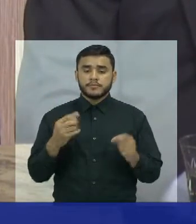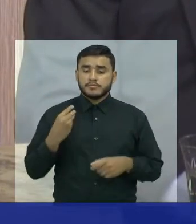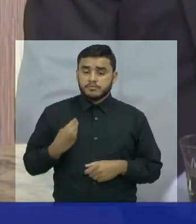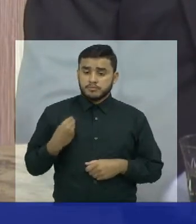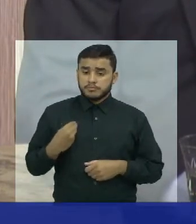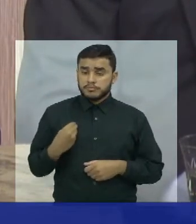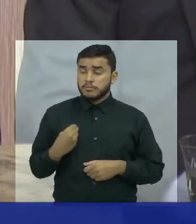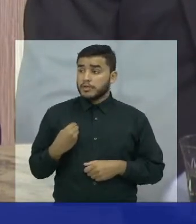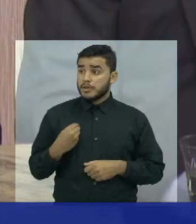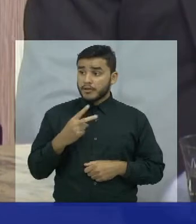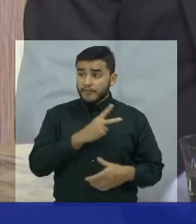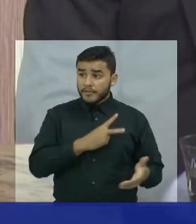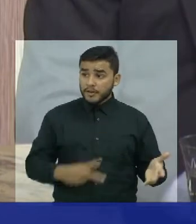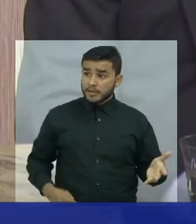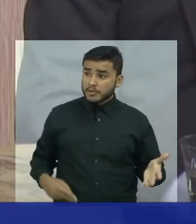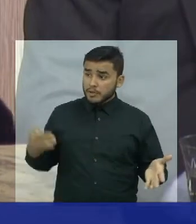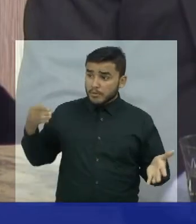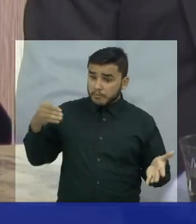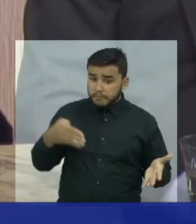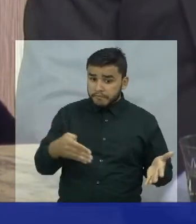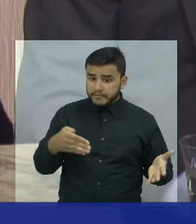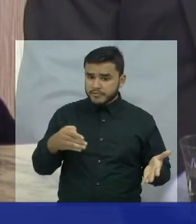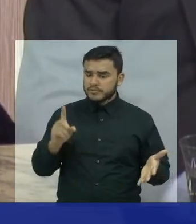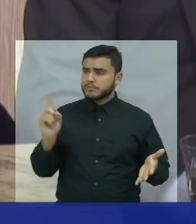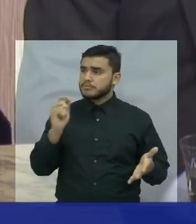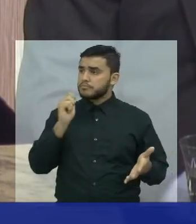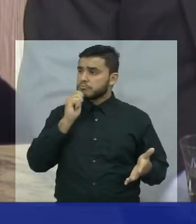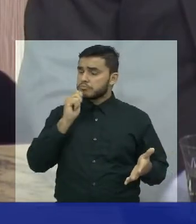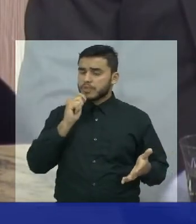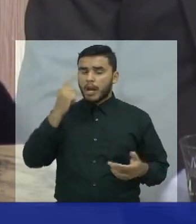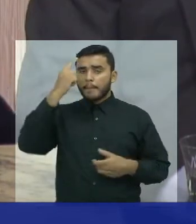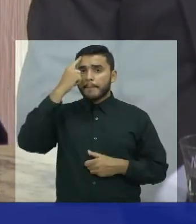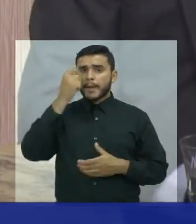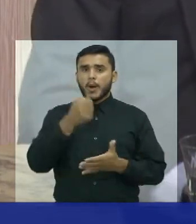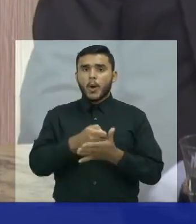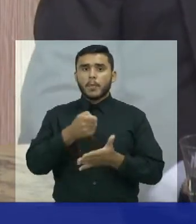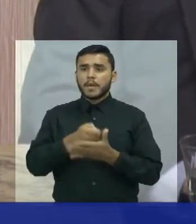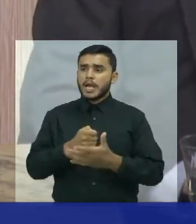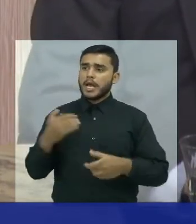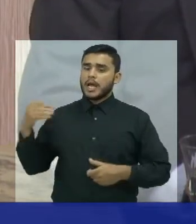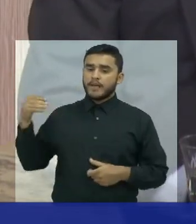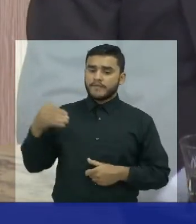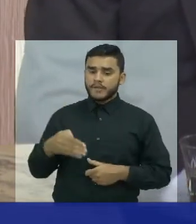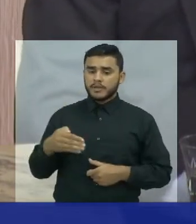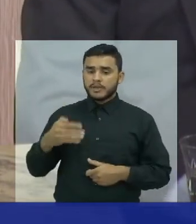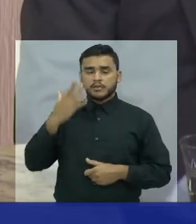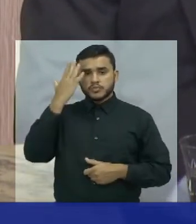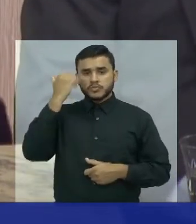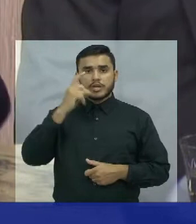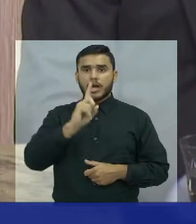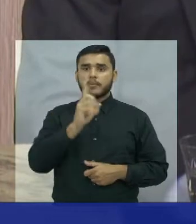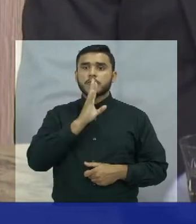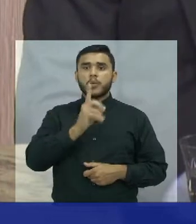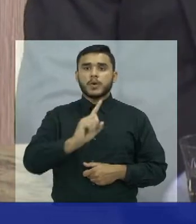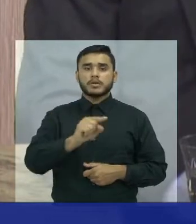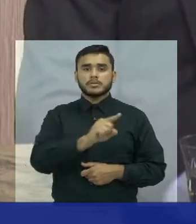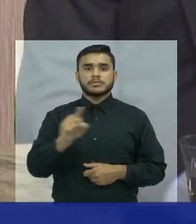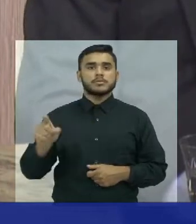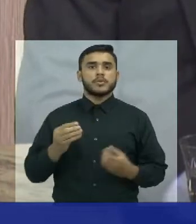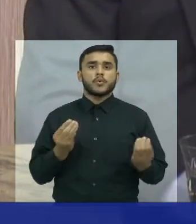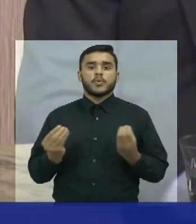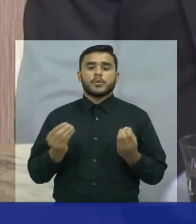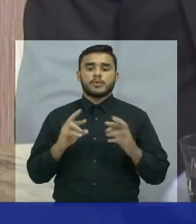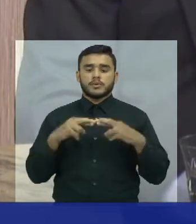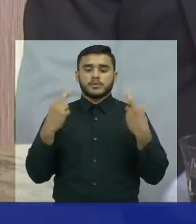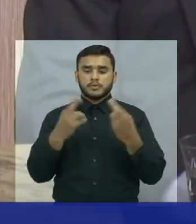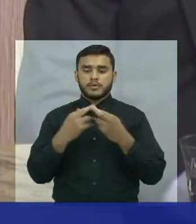é essencial no sentido de que ele não estando aqui fisicamente, ele não tomará conhecimento do que é debatido aqui na